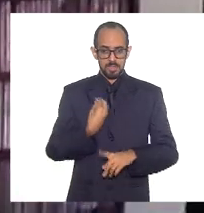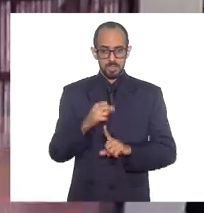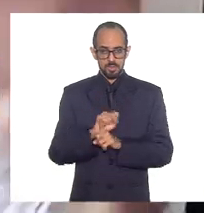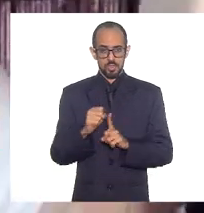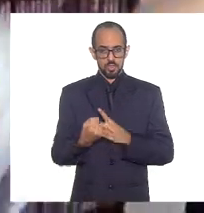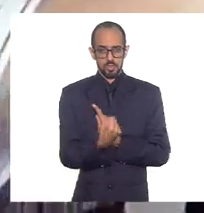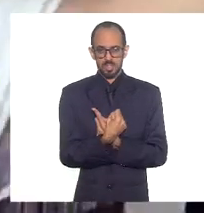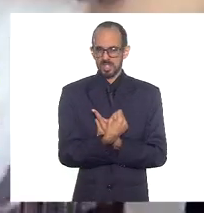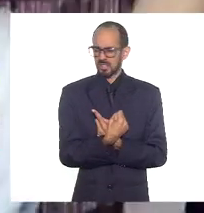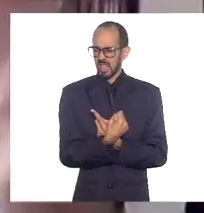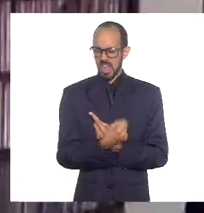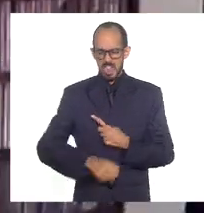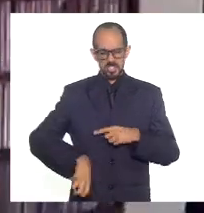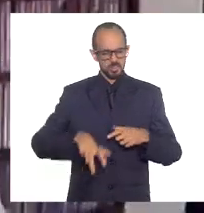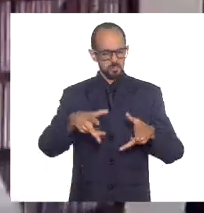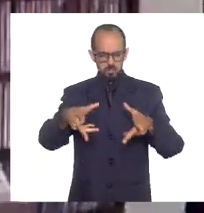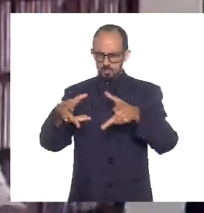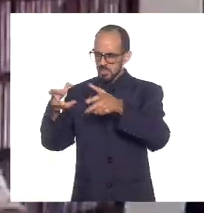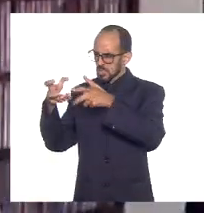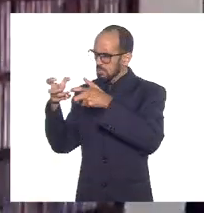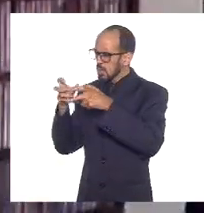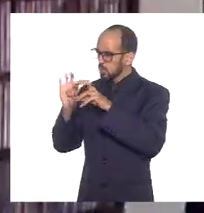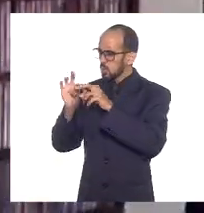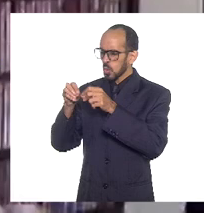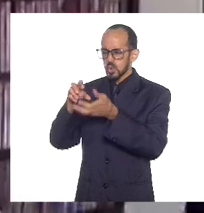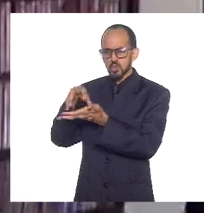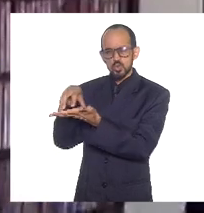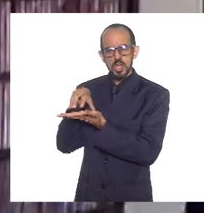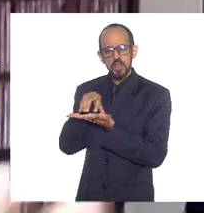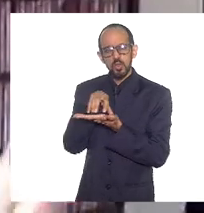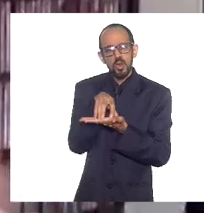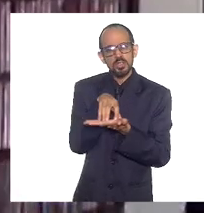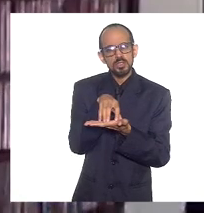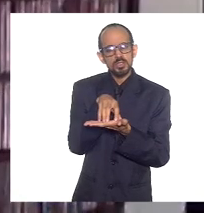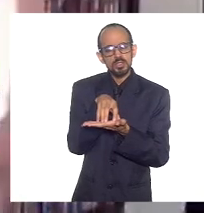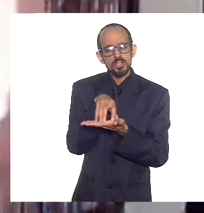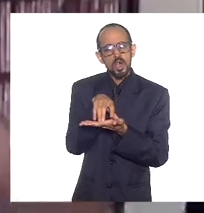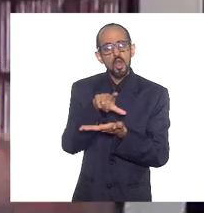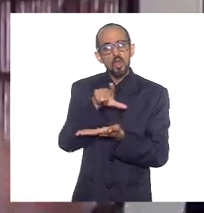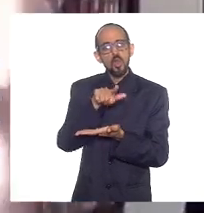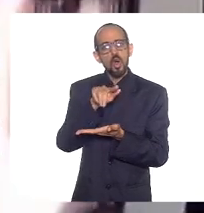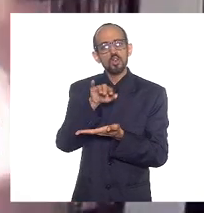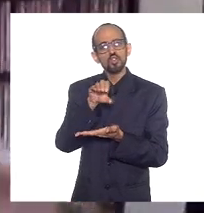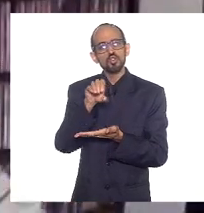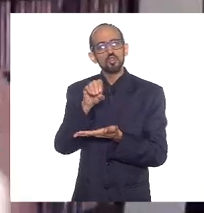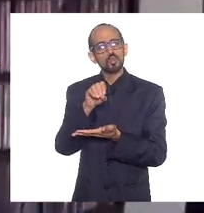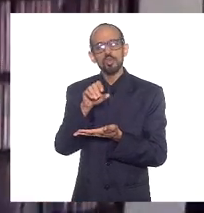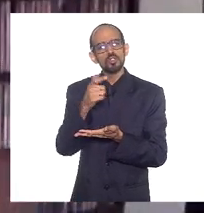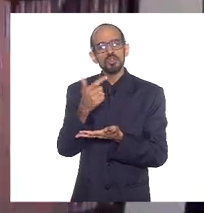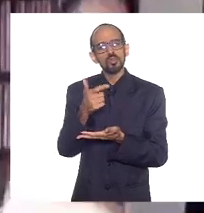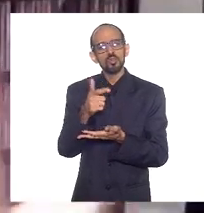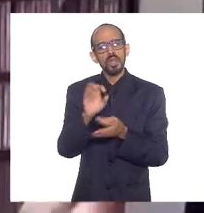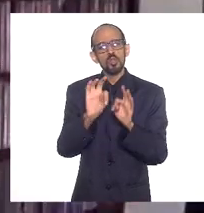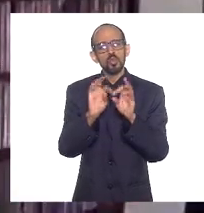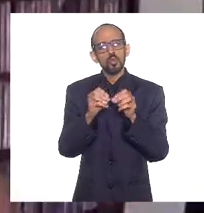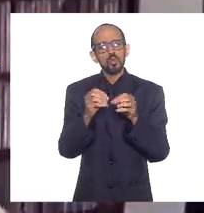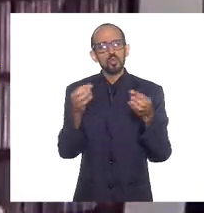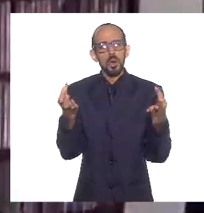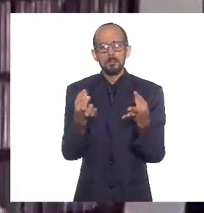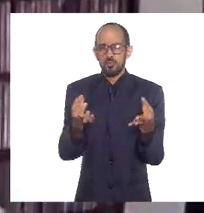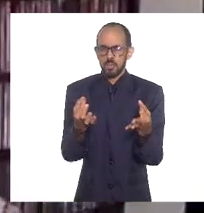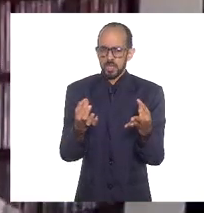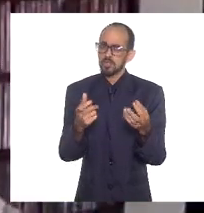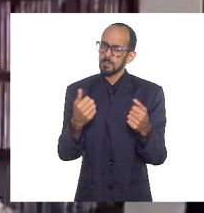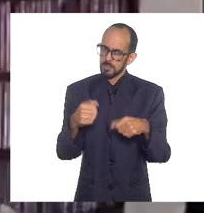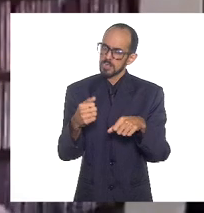organizada, ouvindo todos os segmentos aí, é claro que você não tem a coisa redonda. Vai ser colocada em prática